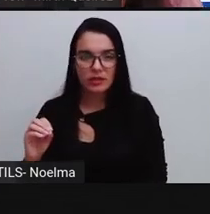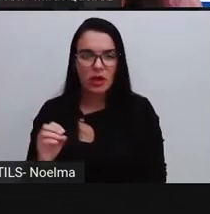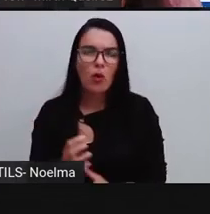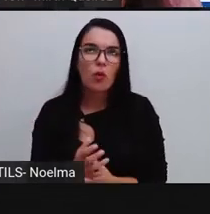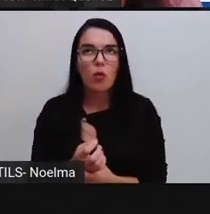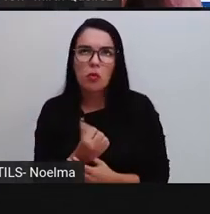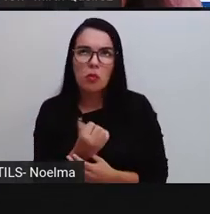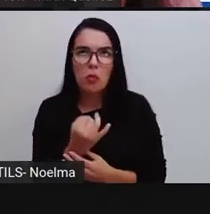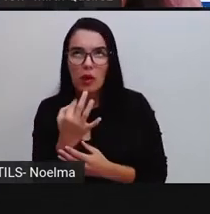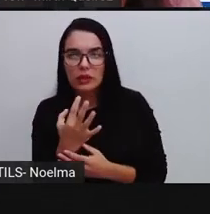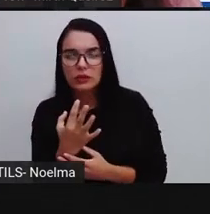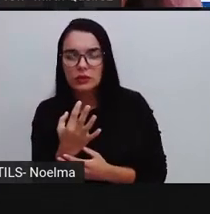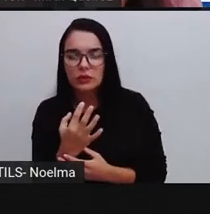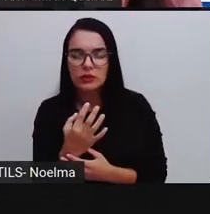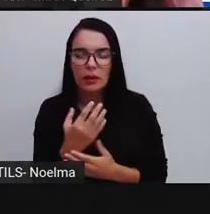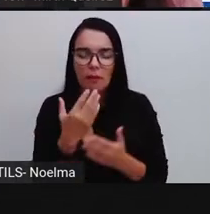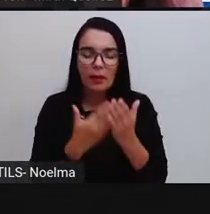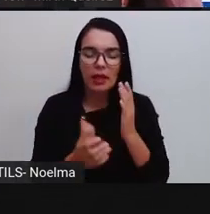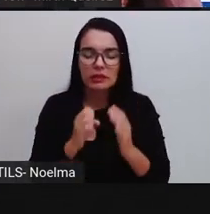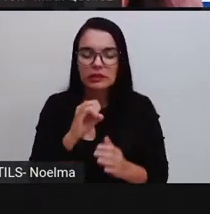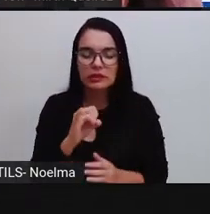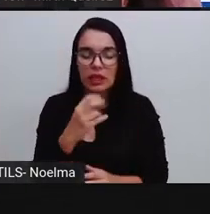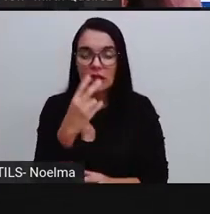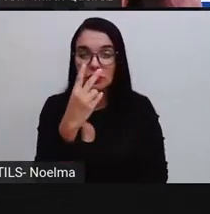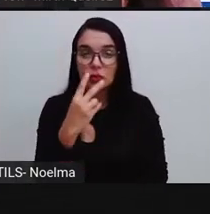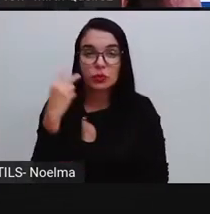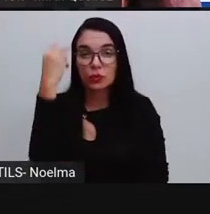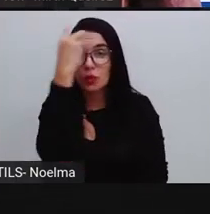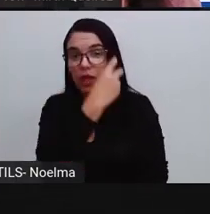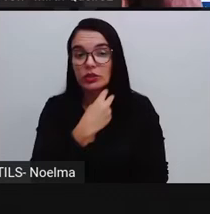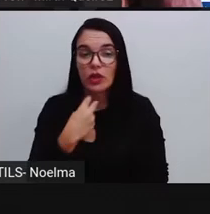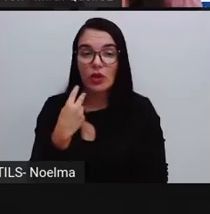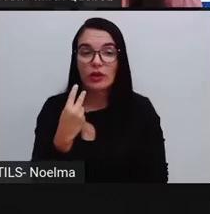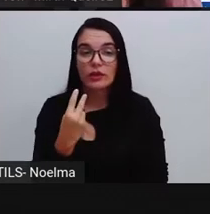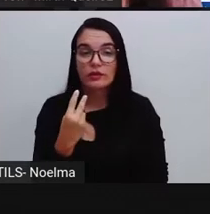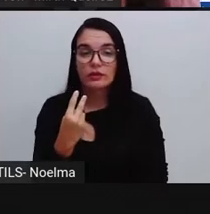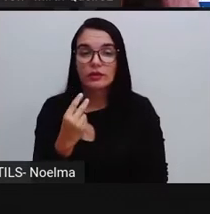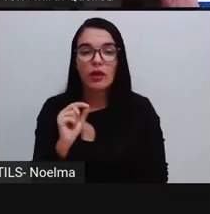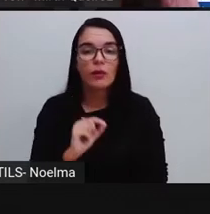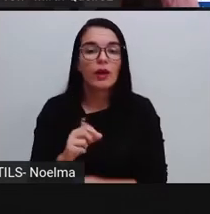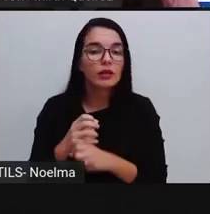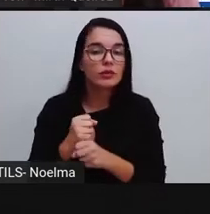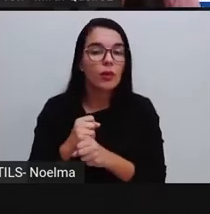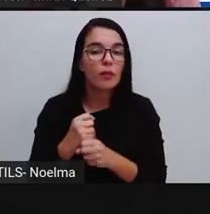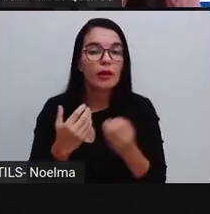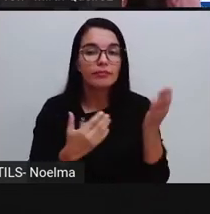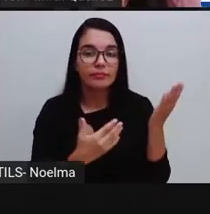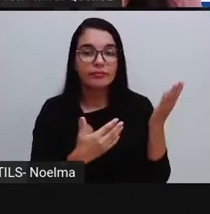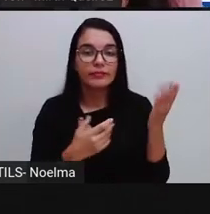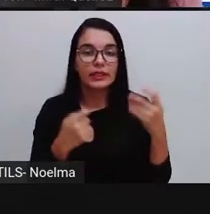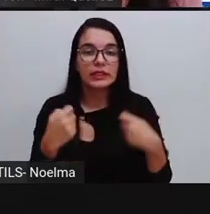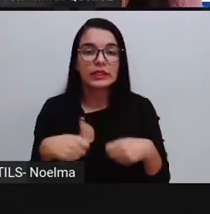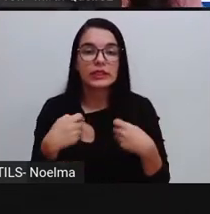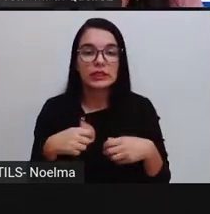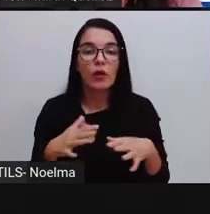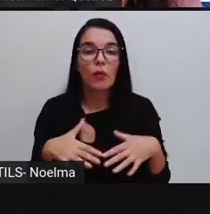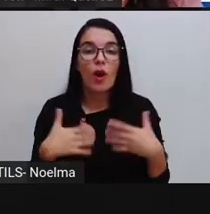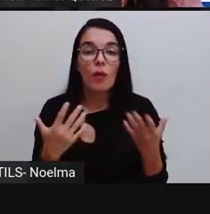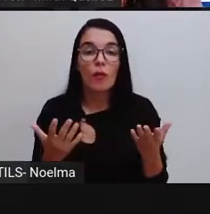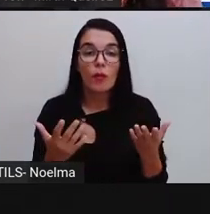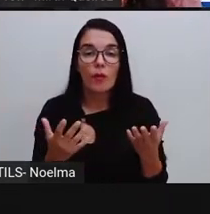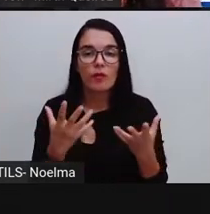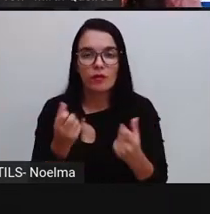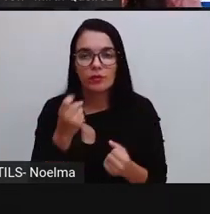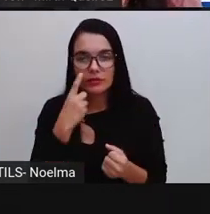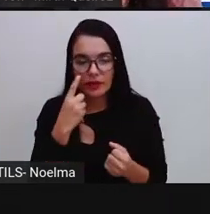Quanto é que nós perderíamos em 2 horas? Que conta que a gente precisa fazer? Nós vamos pegar